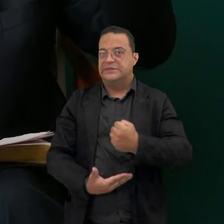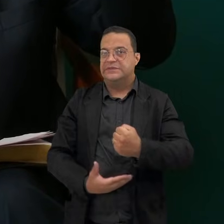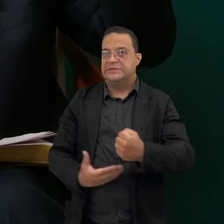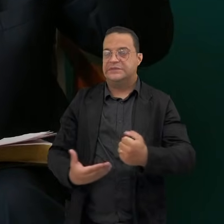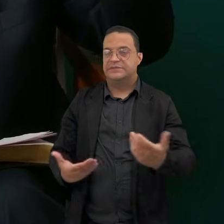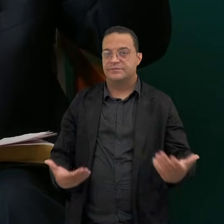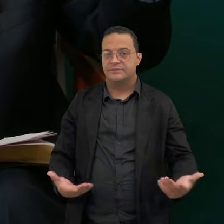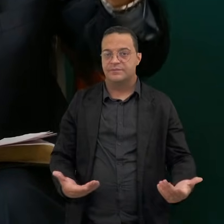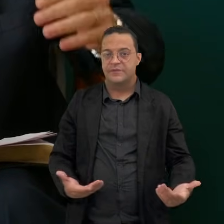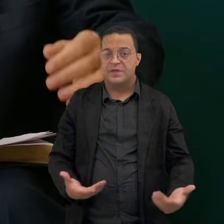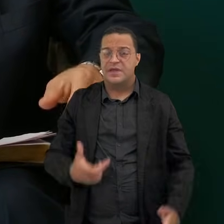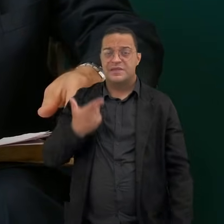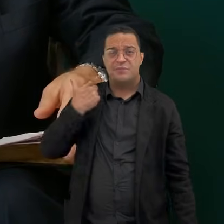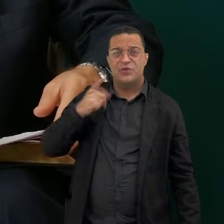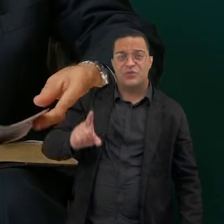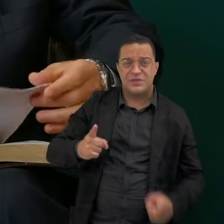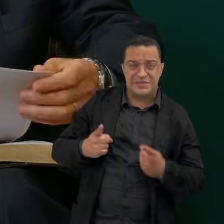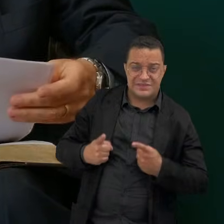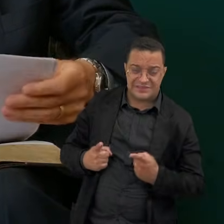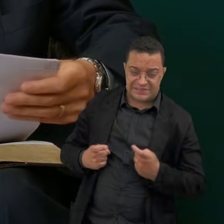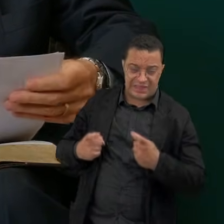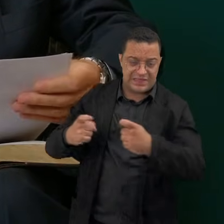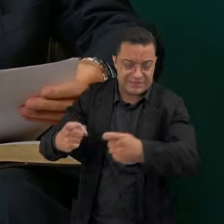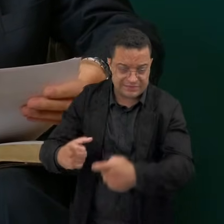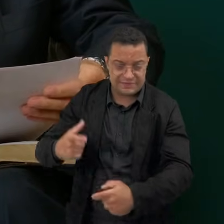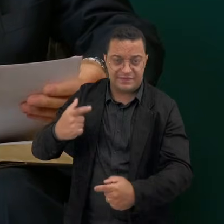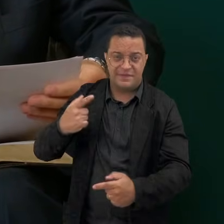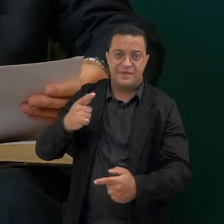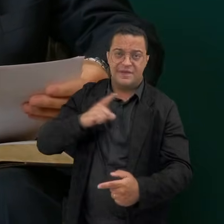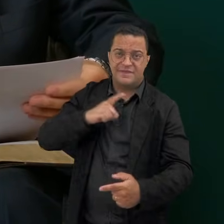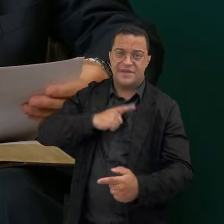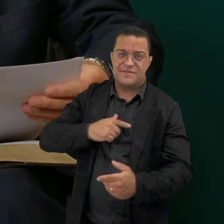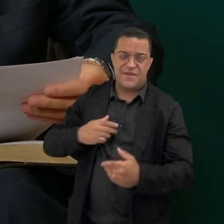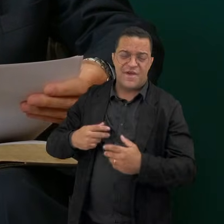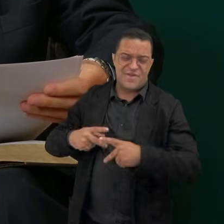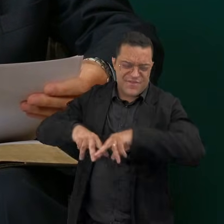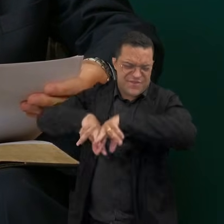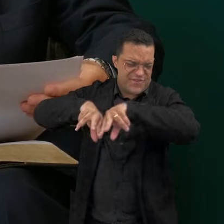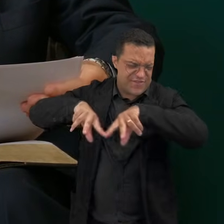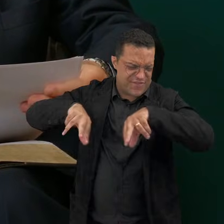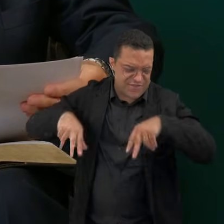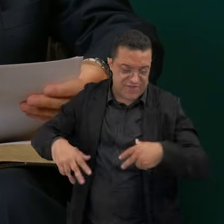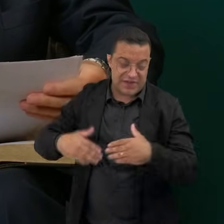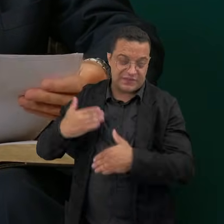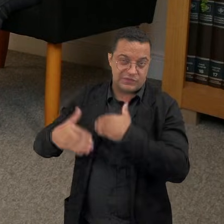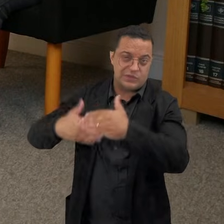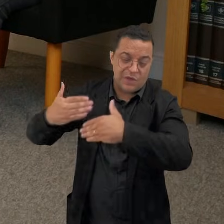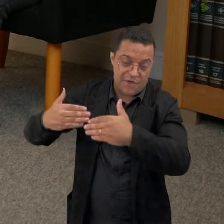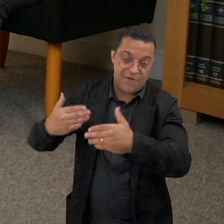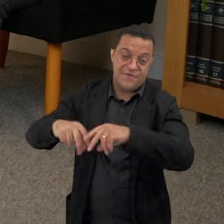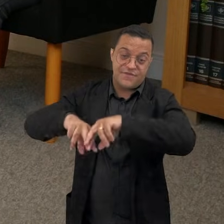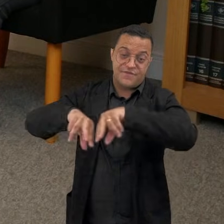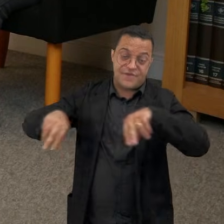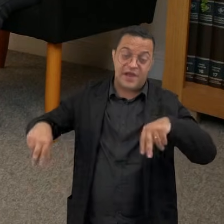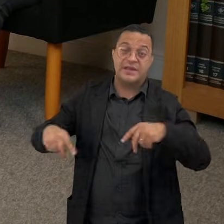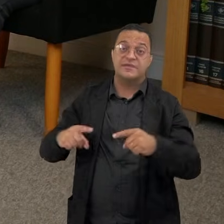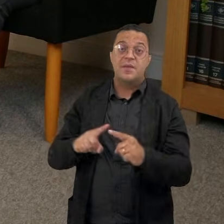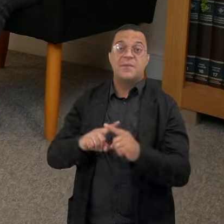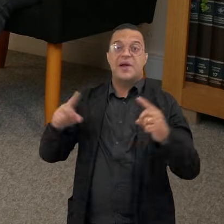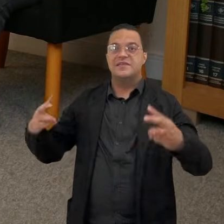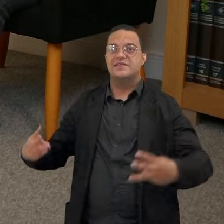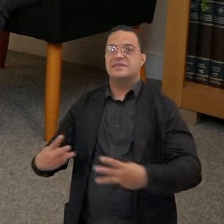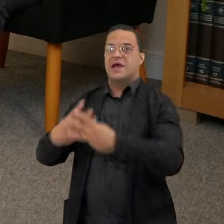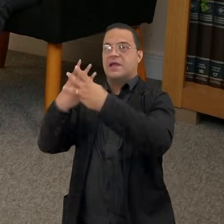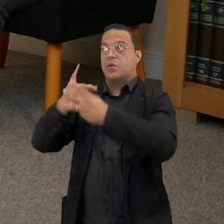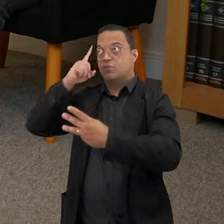E várias outras batalhas que houveram, Guerra dos 6 Dias, Yom Na Kippur, história aí, né, os grandes livramentos, e você grandes vê que livramentos o